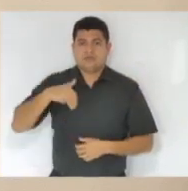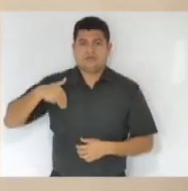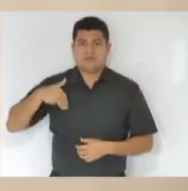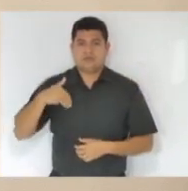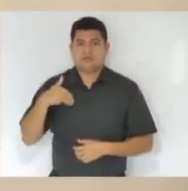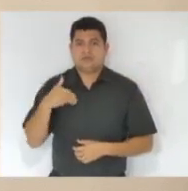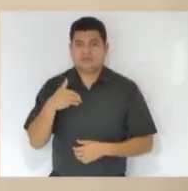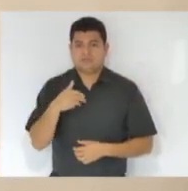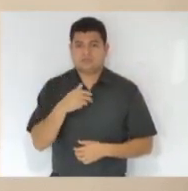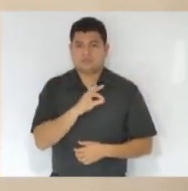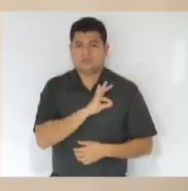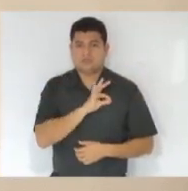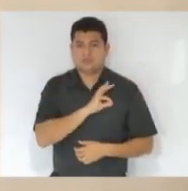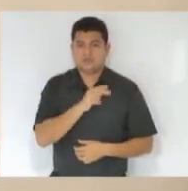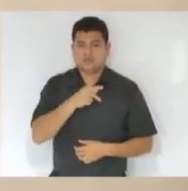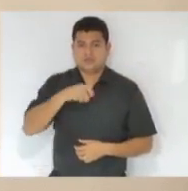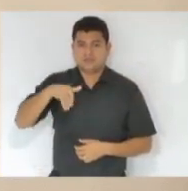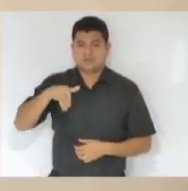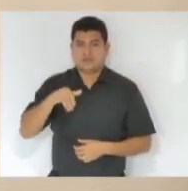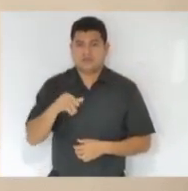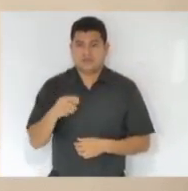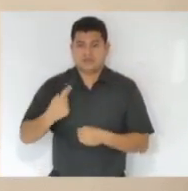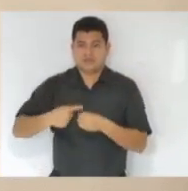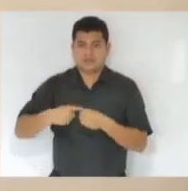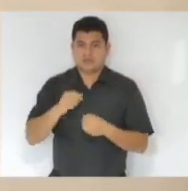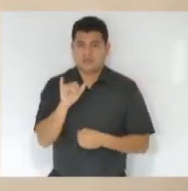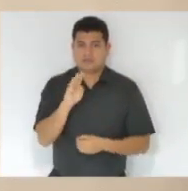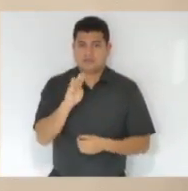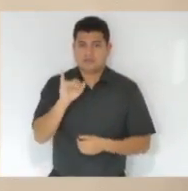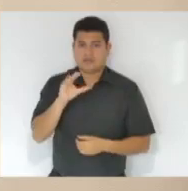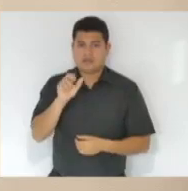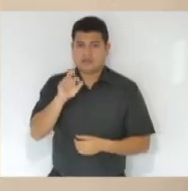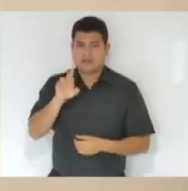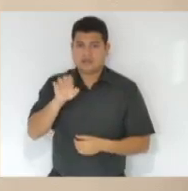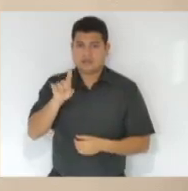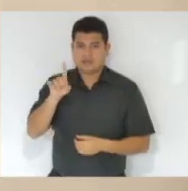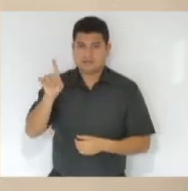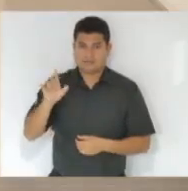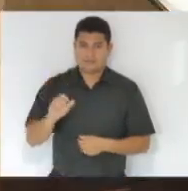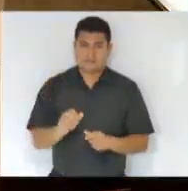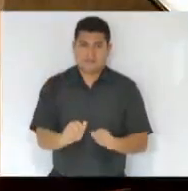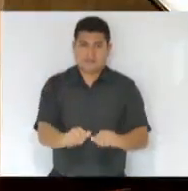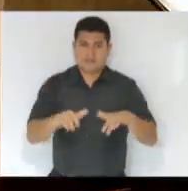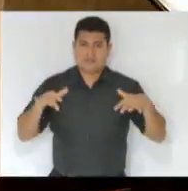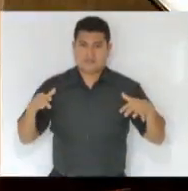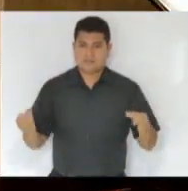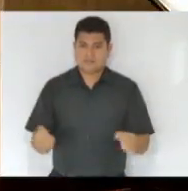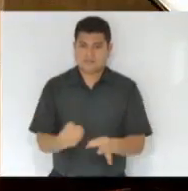município de Ibicaré. Está encerrada a presente sessão.